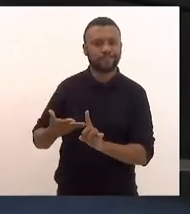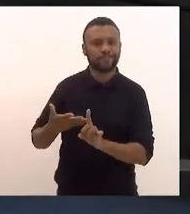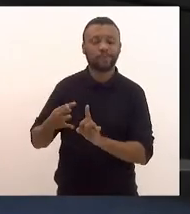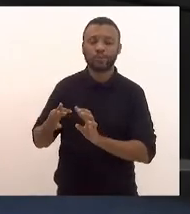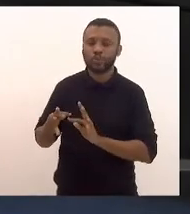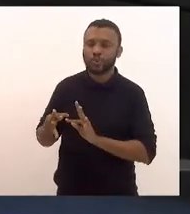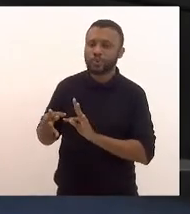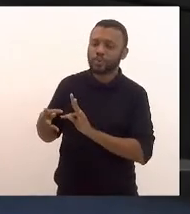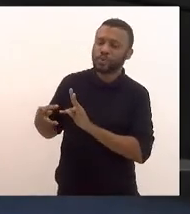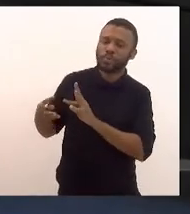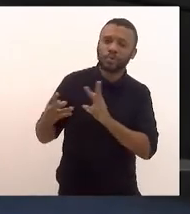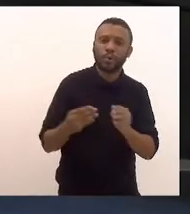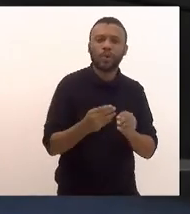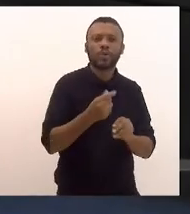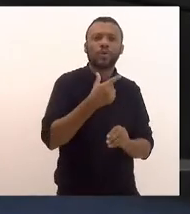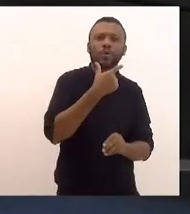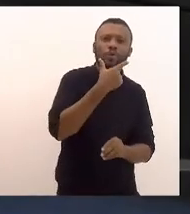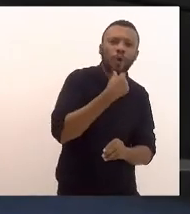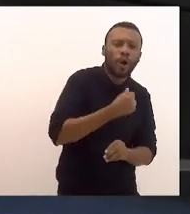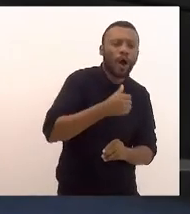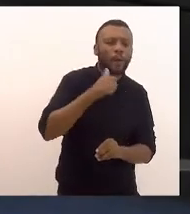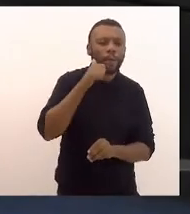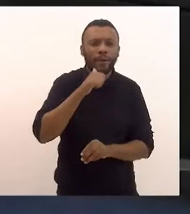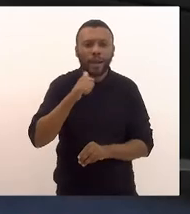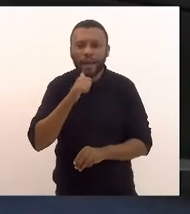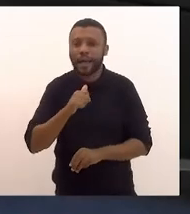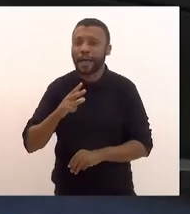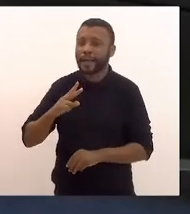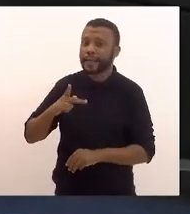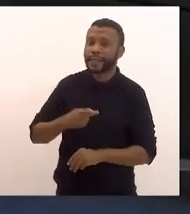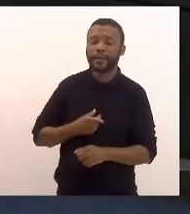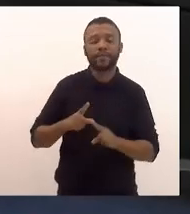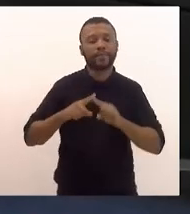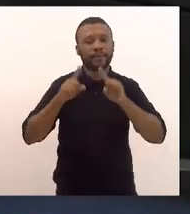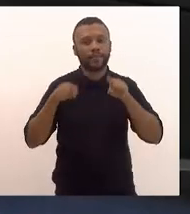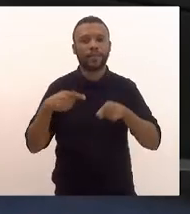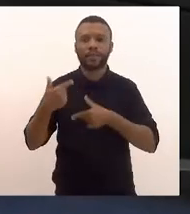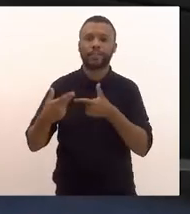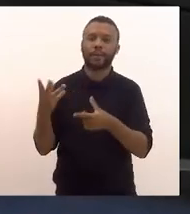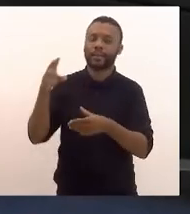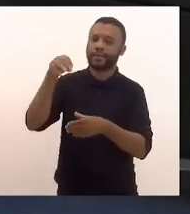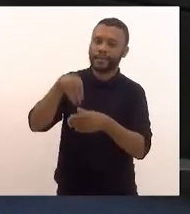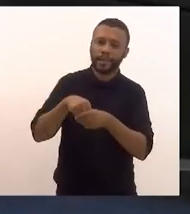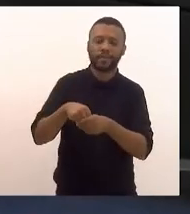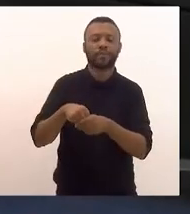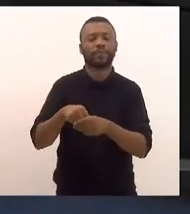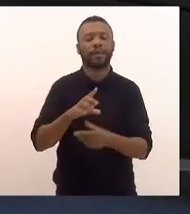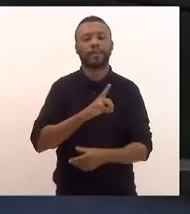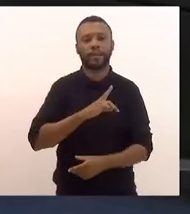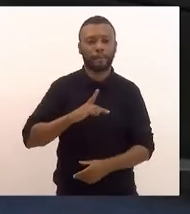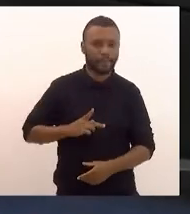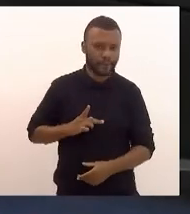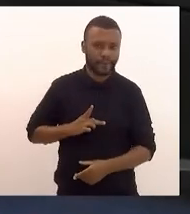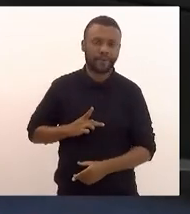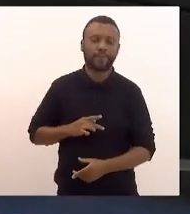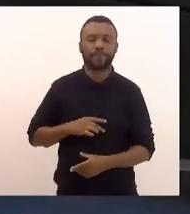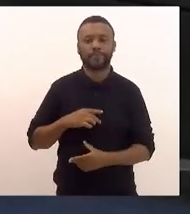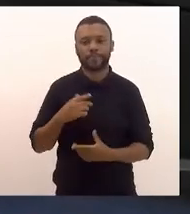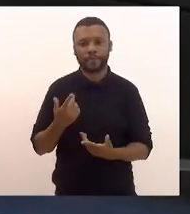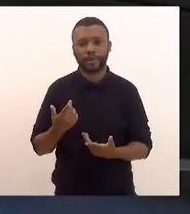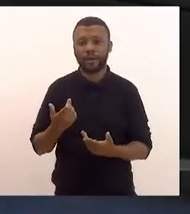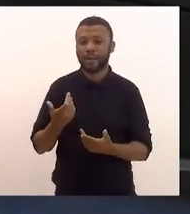todas e todos os servidores da Defensoria Pública residentes e Estagiários